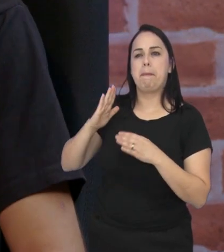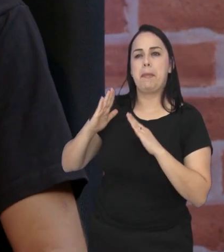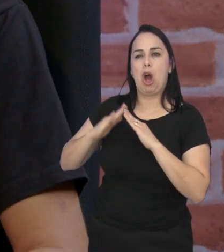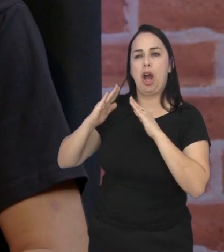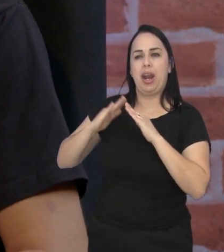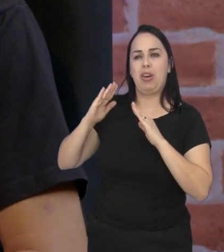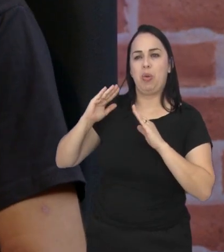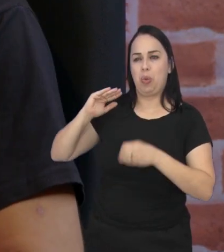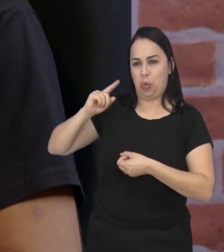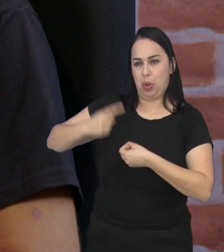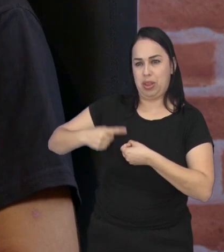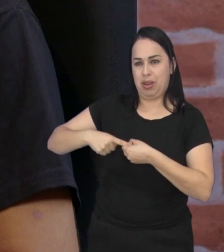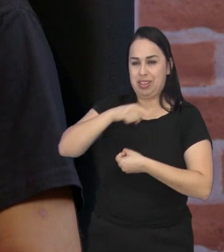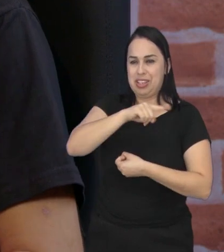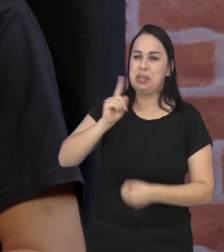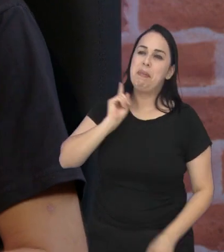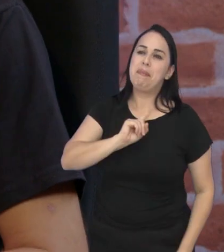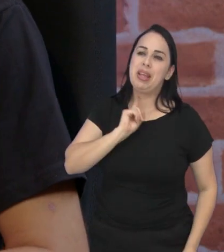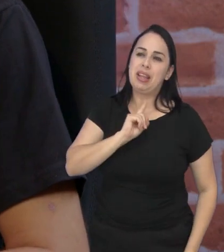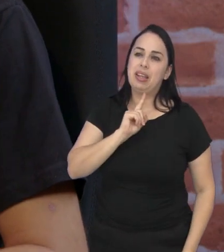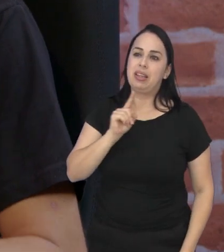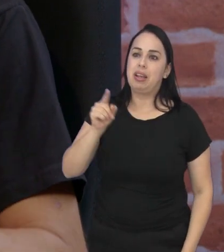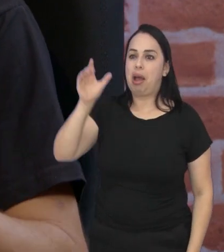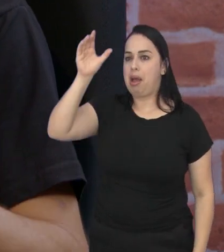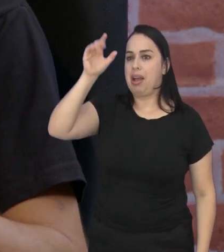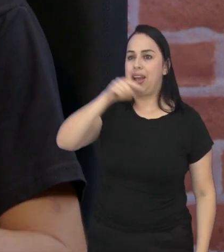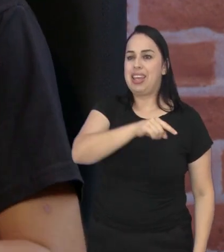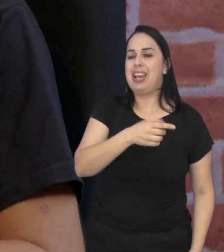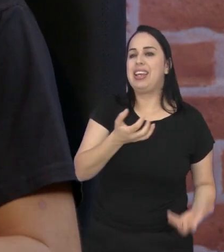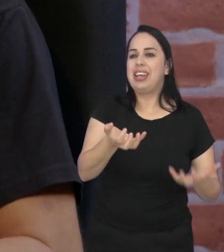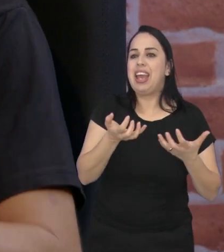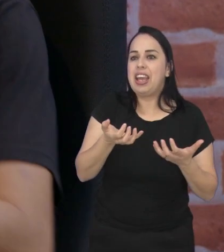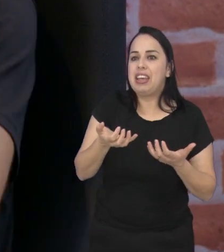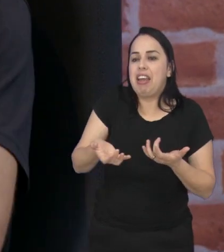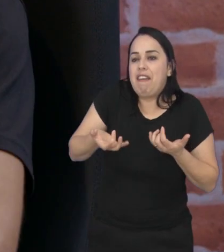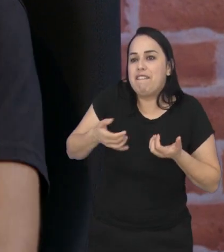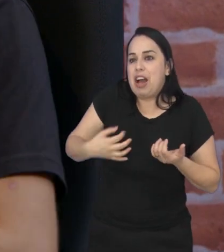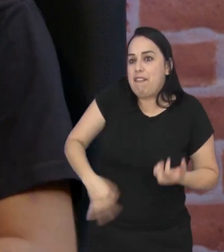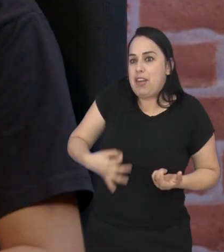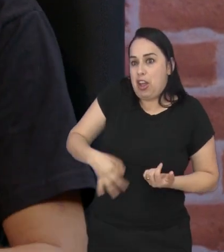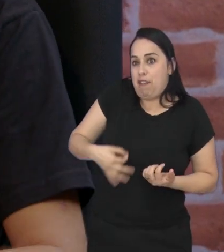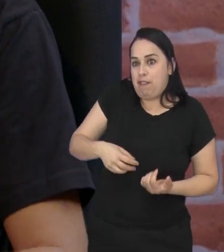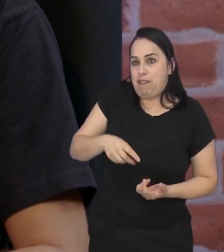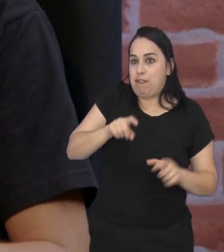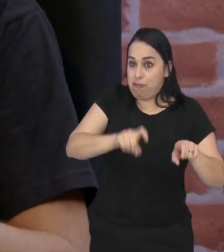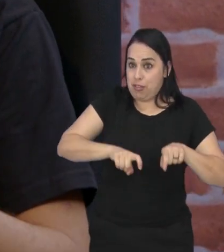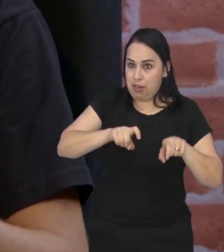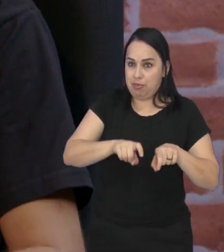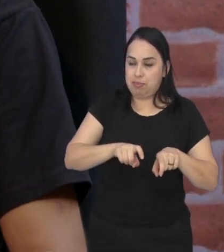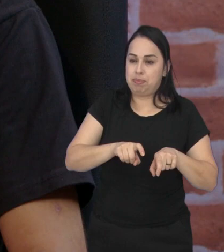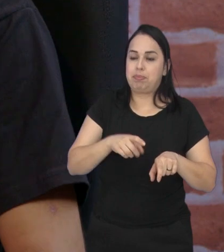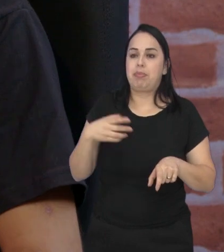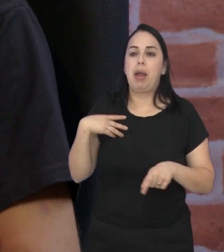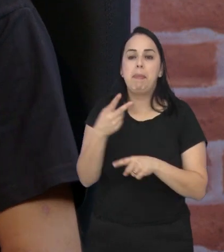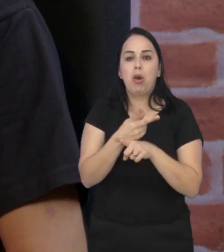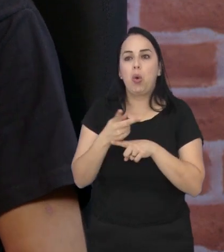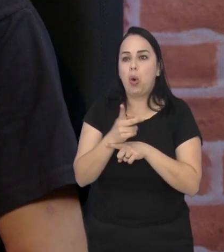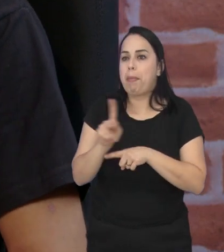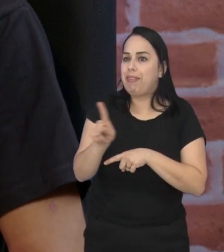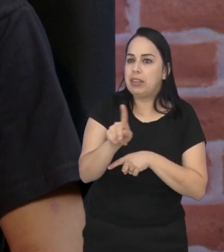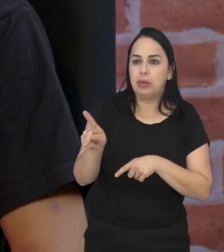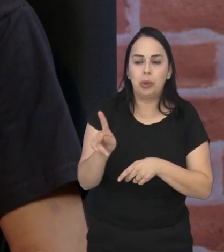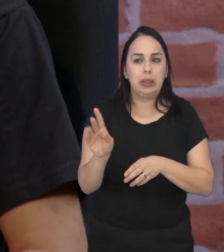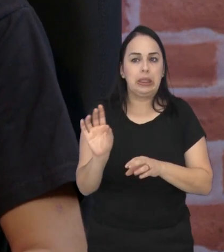interior e a família dele era de Minas, então assim, ela, na cabeça dela, ele queria tocar, ela me deu uma viola. E aí procuramos um professor, tudo, não